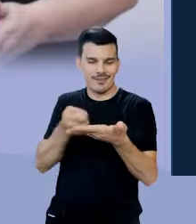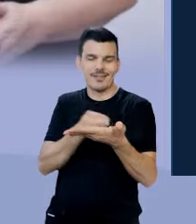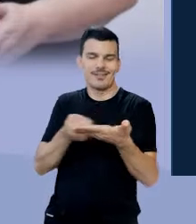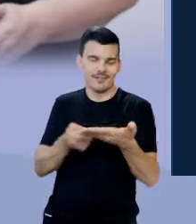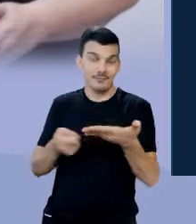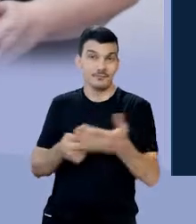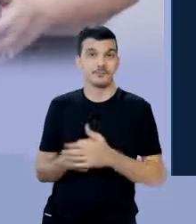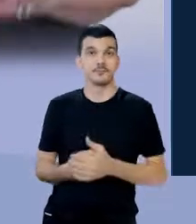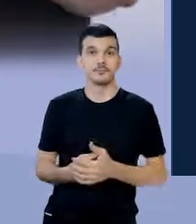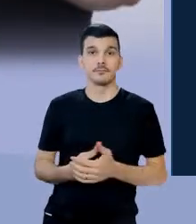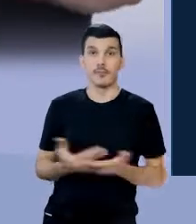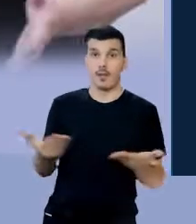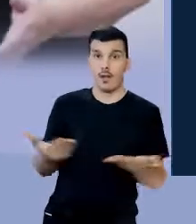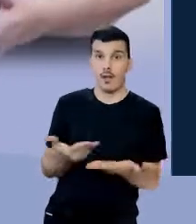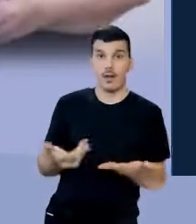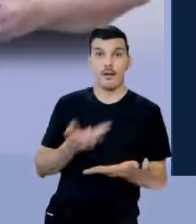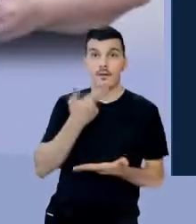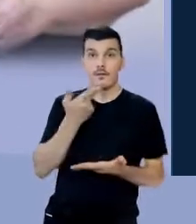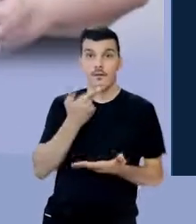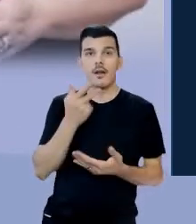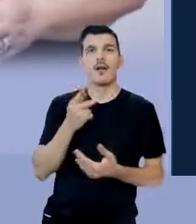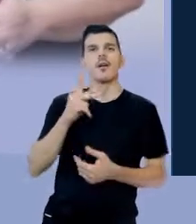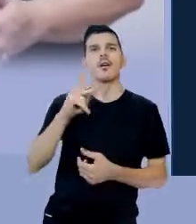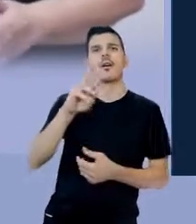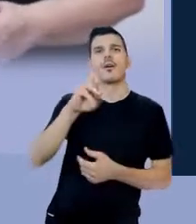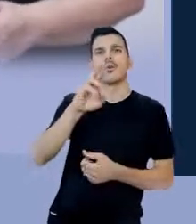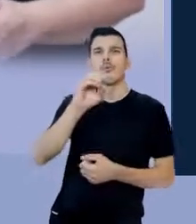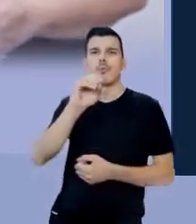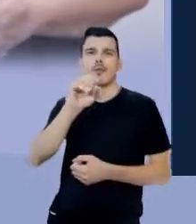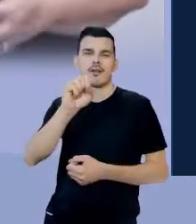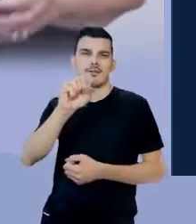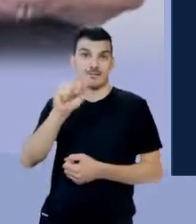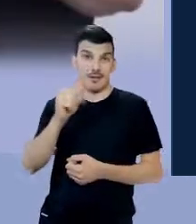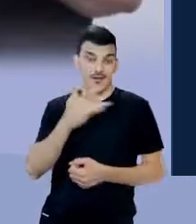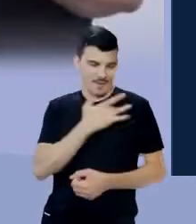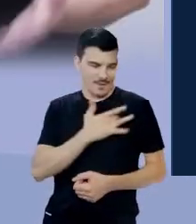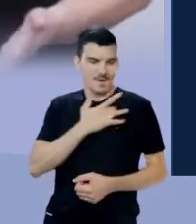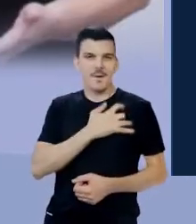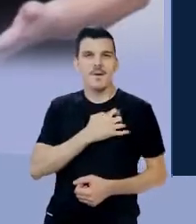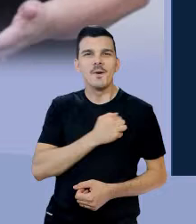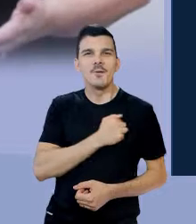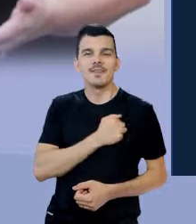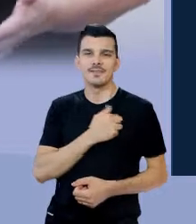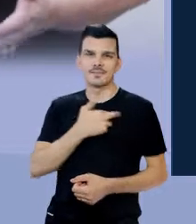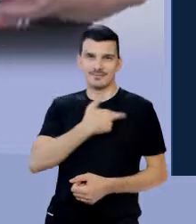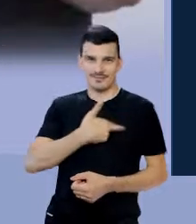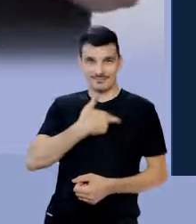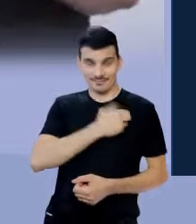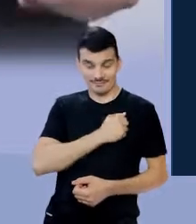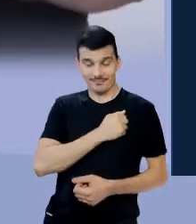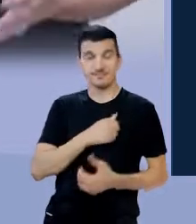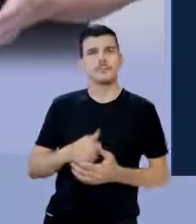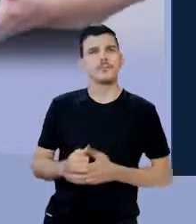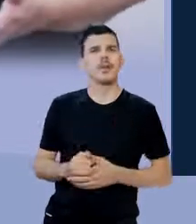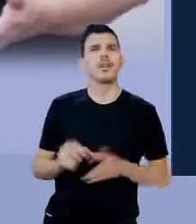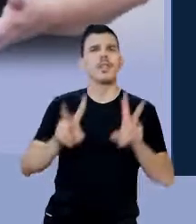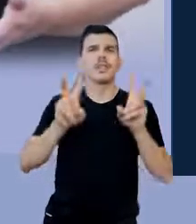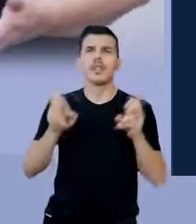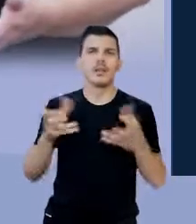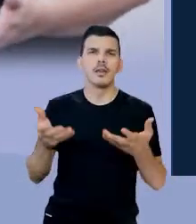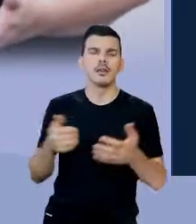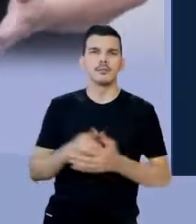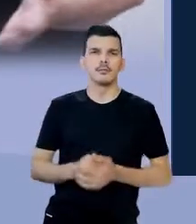seus versos. Agora nós vamos tratar da prosa, dos romances. A que